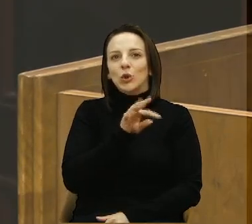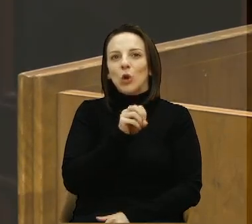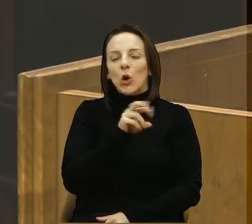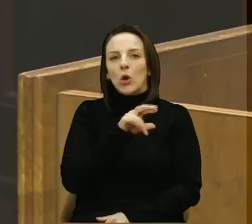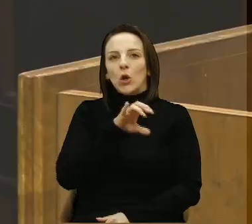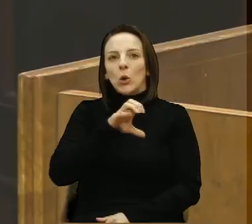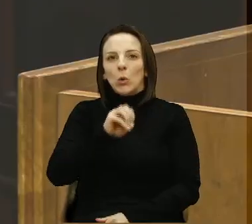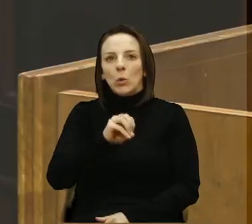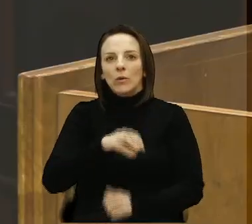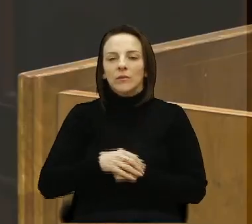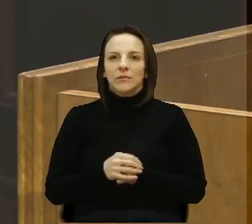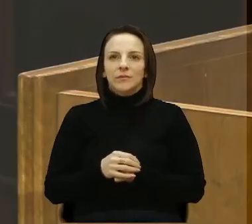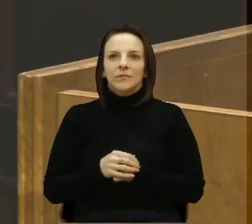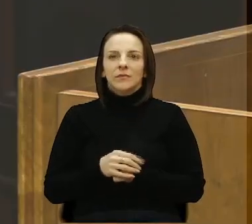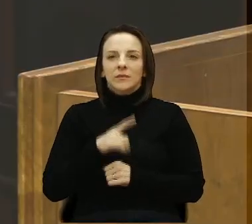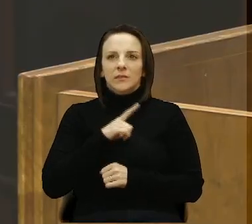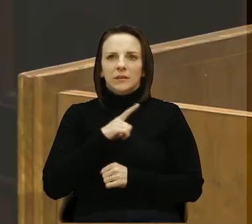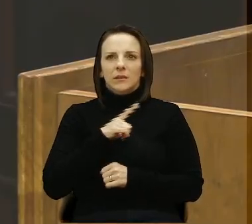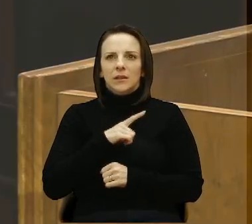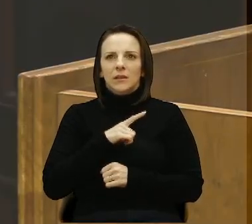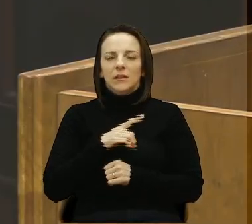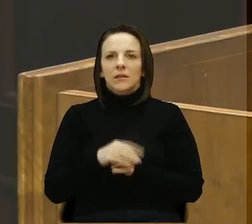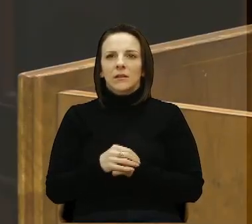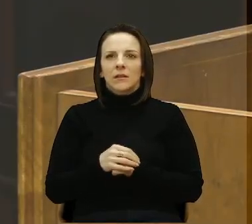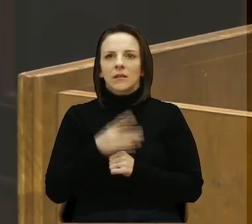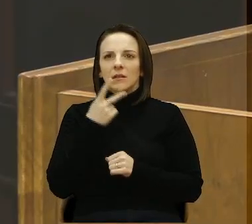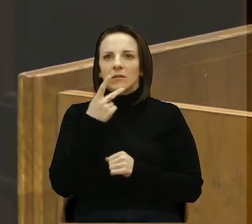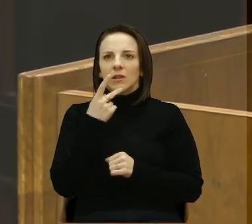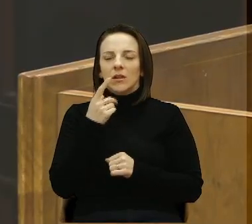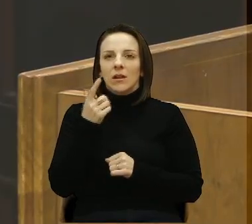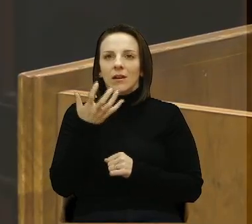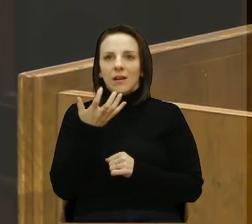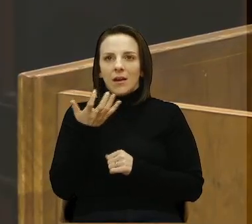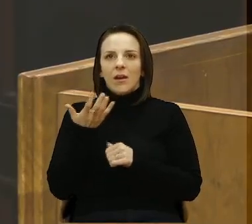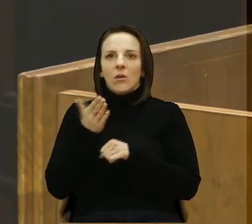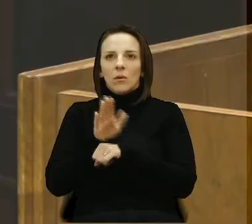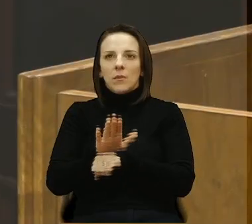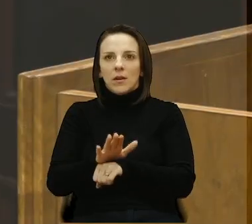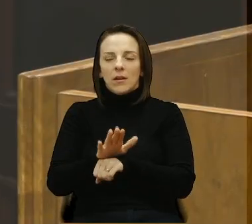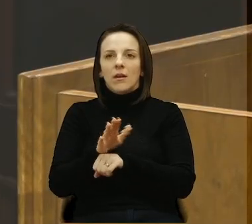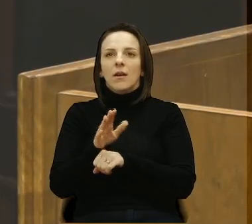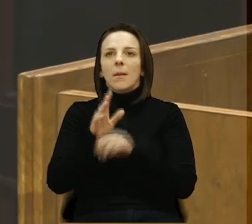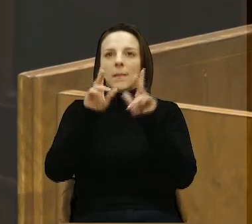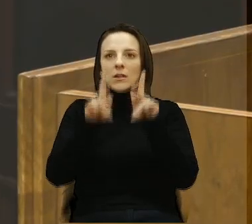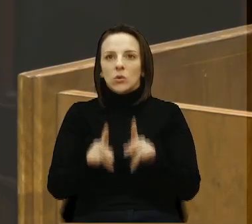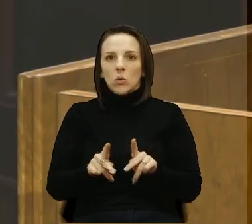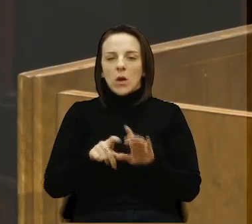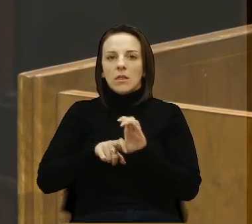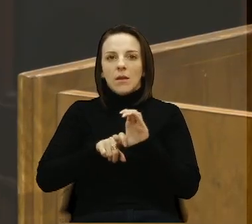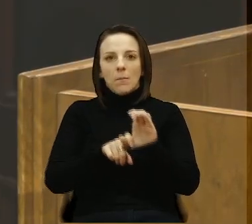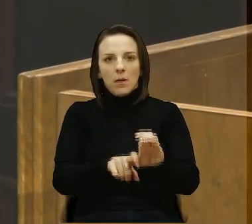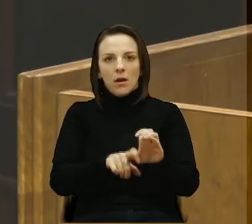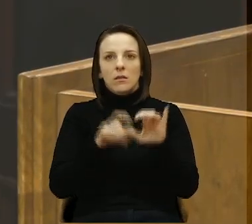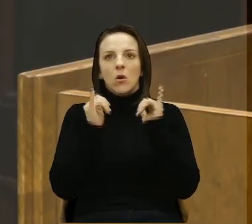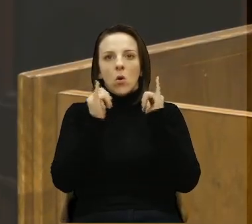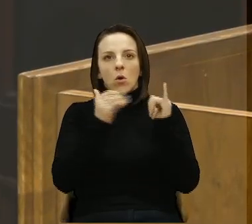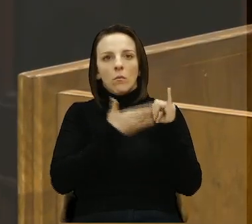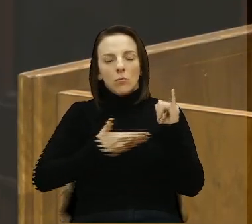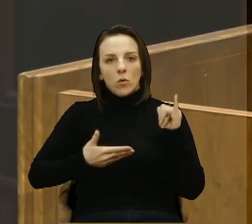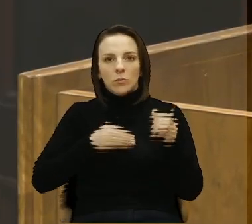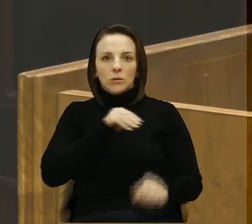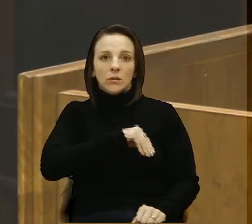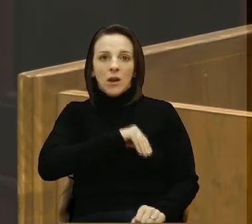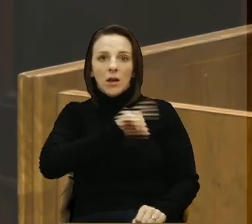eu votarei sim, por quê? Porque quero colaborar com as pessoas que dependem do transporte público, ganham pouco e precisam ter